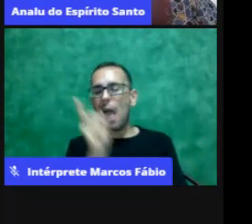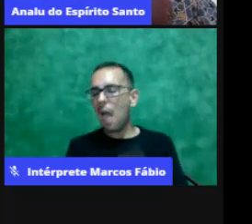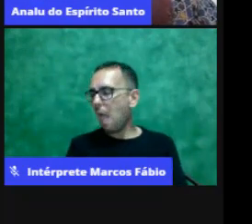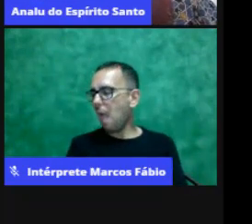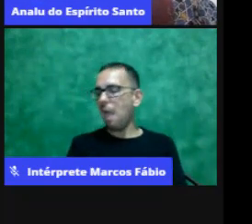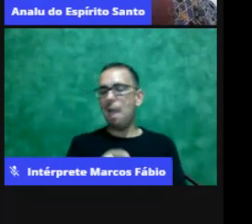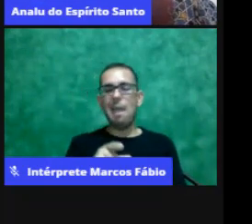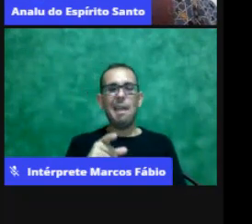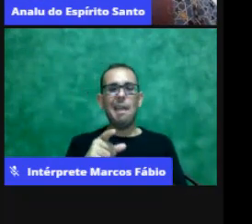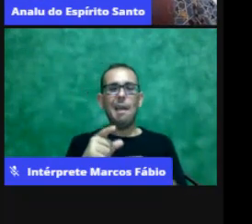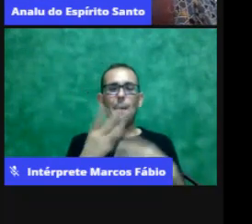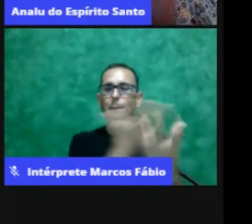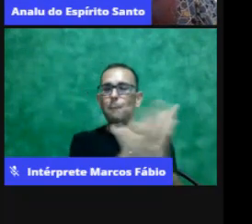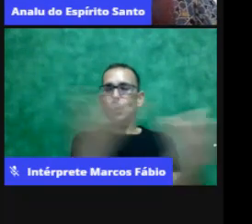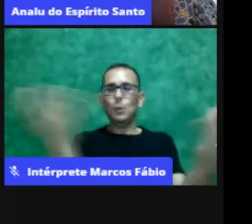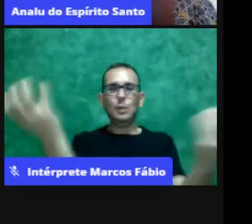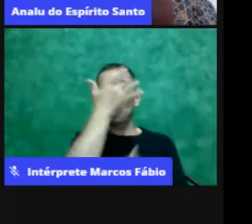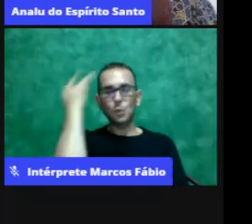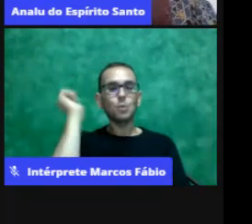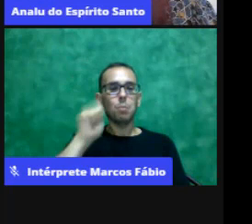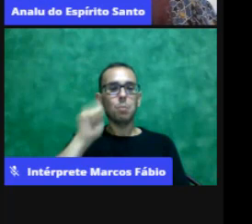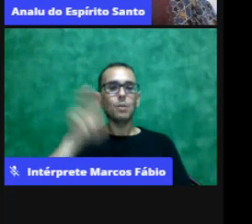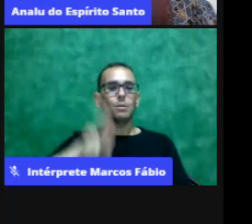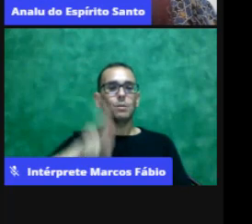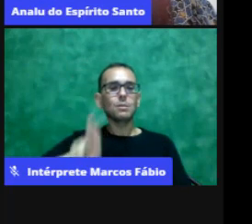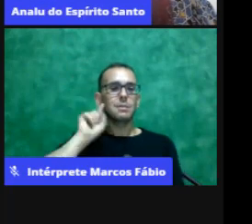grande, né? Então, você tanto pode